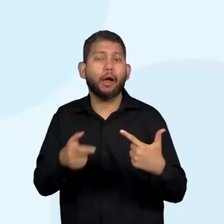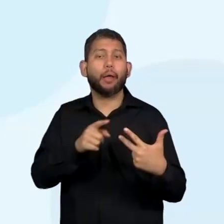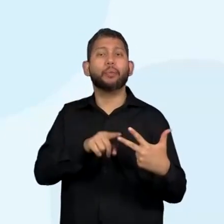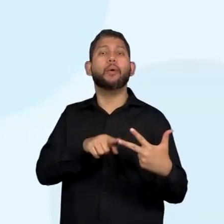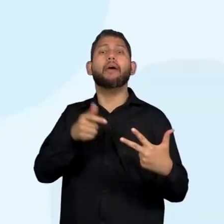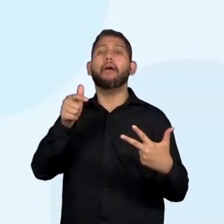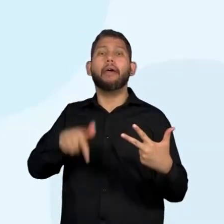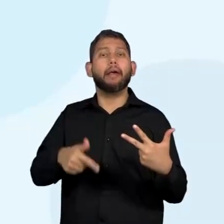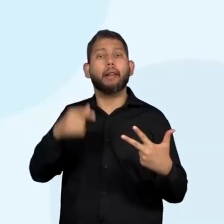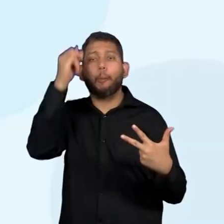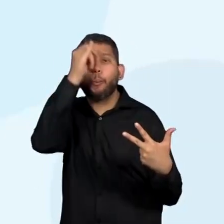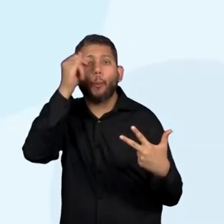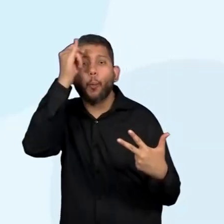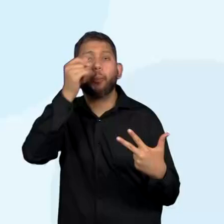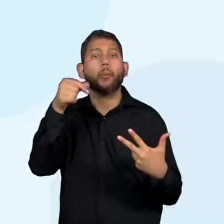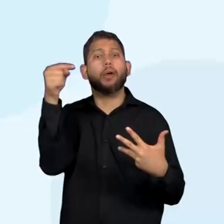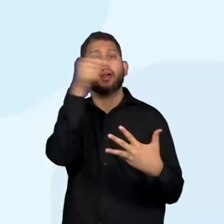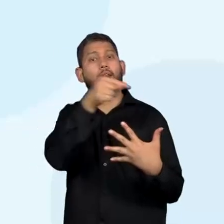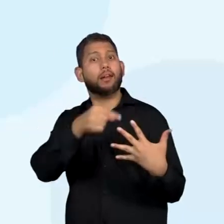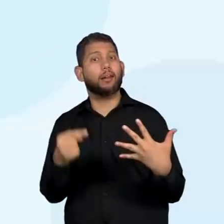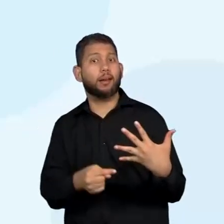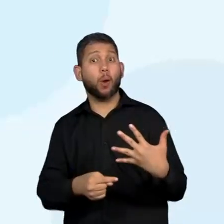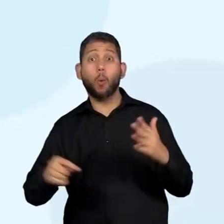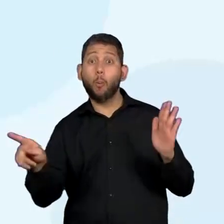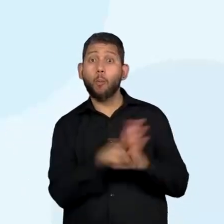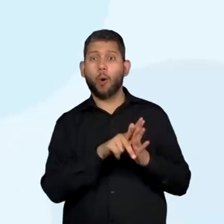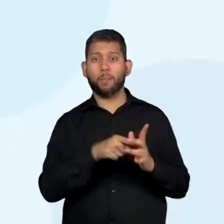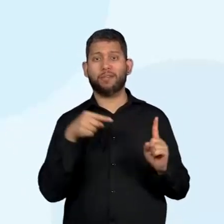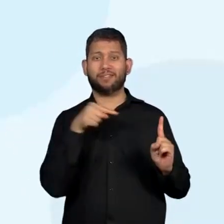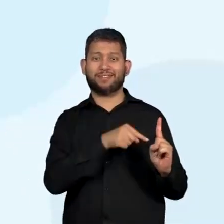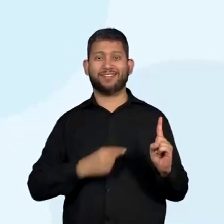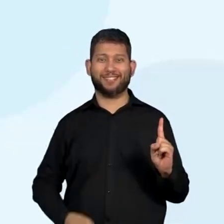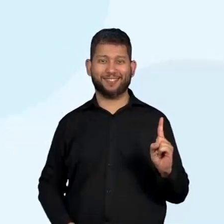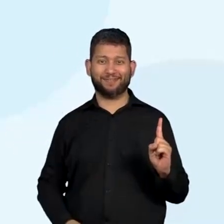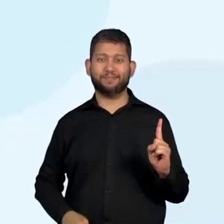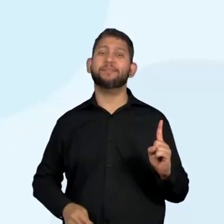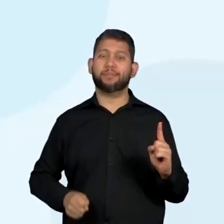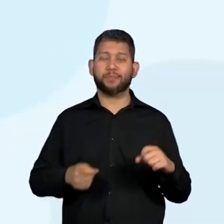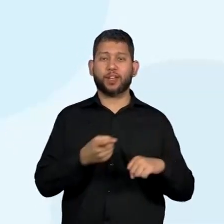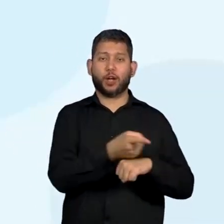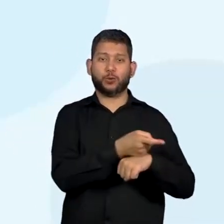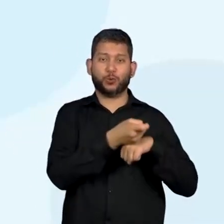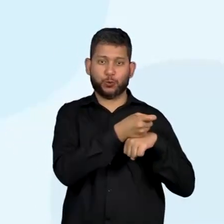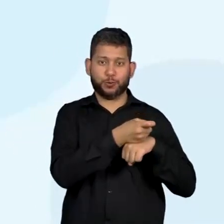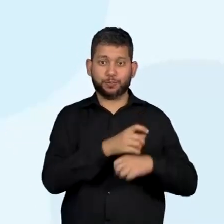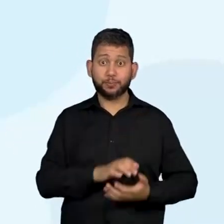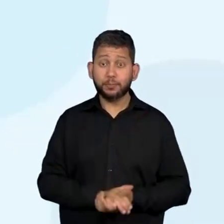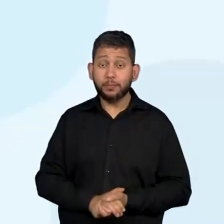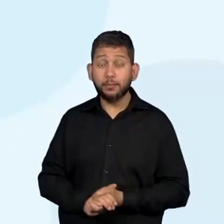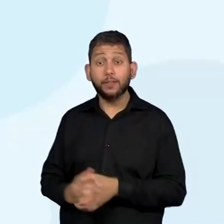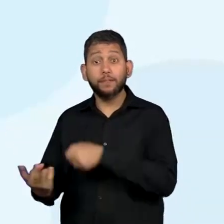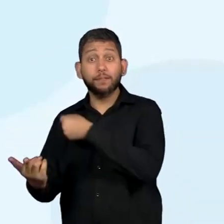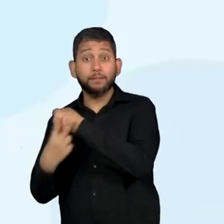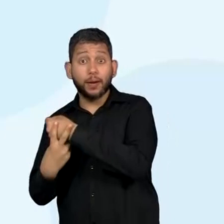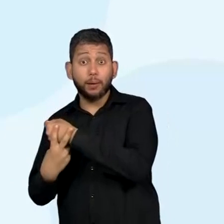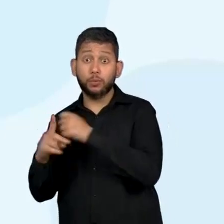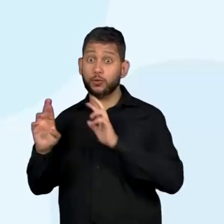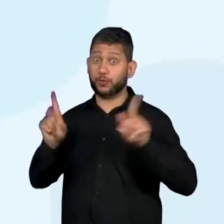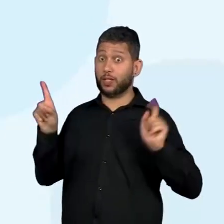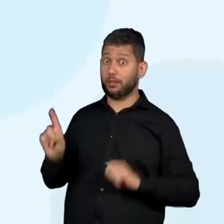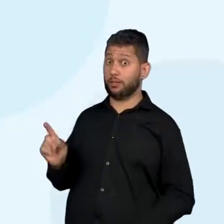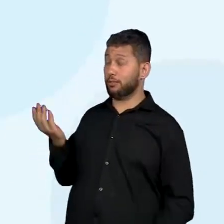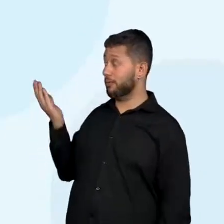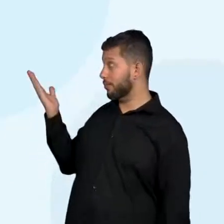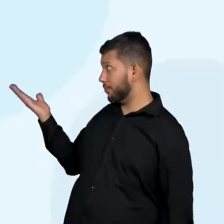aqui, os verbos que nós vimos. Os verbos designam uma ação,